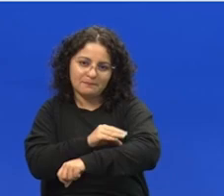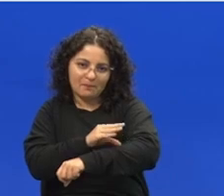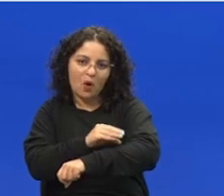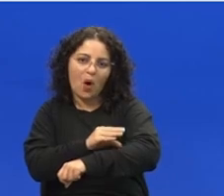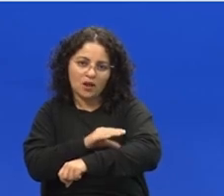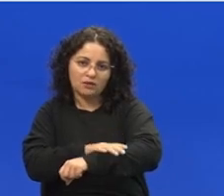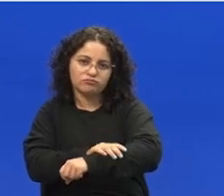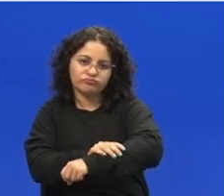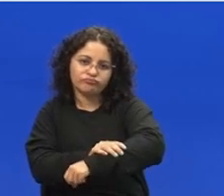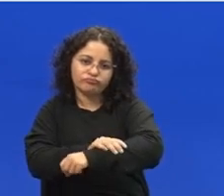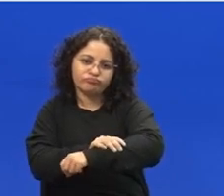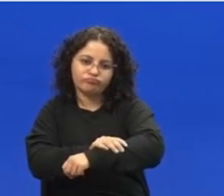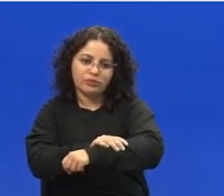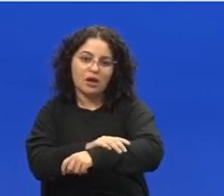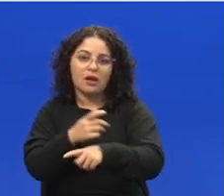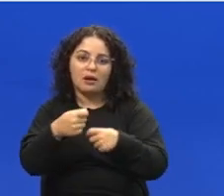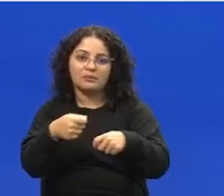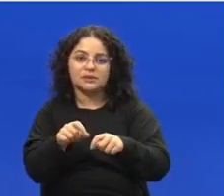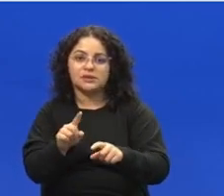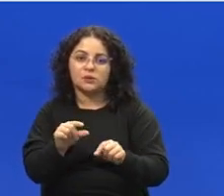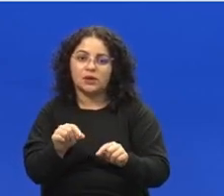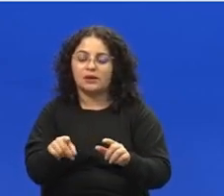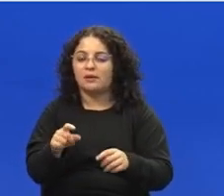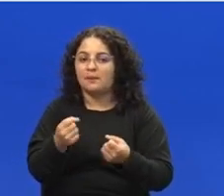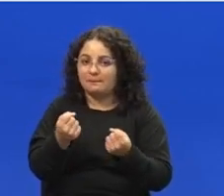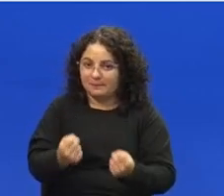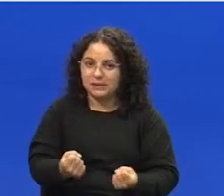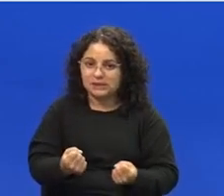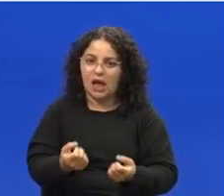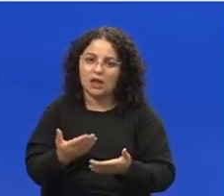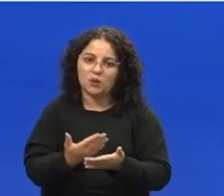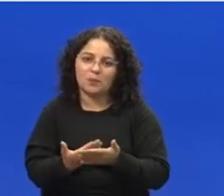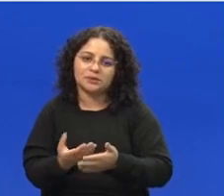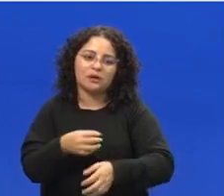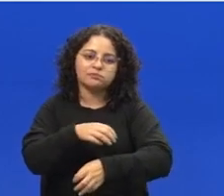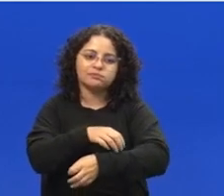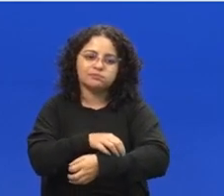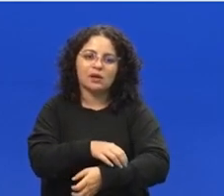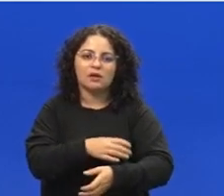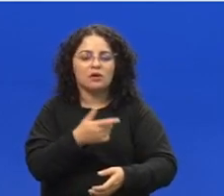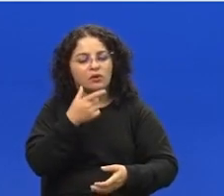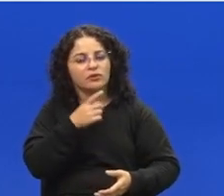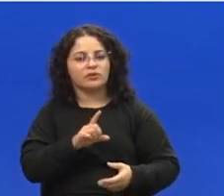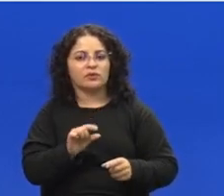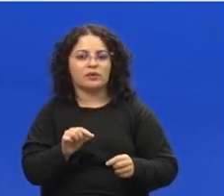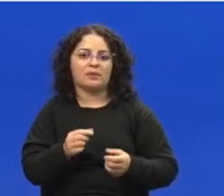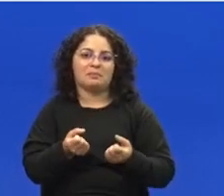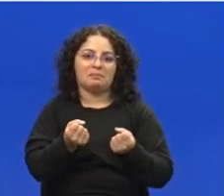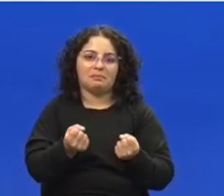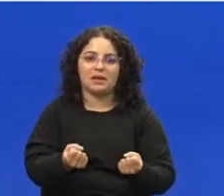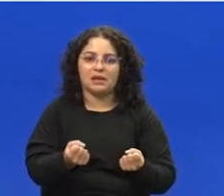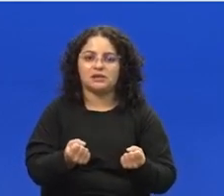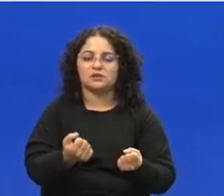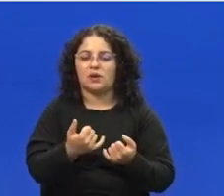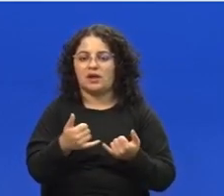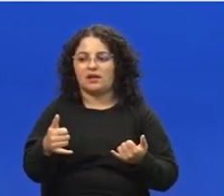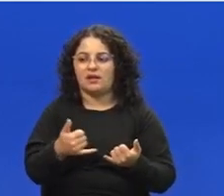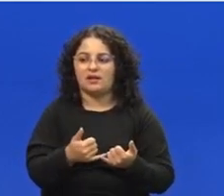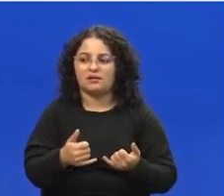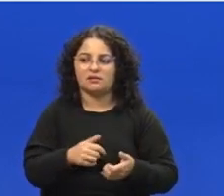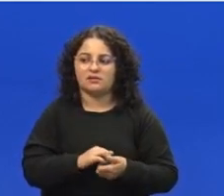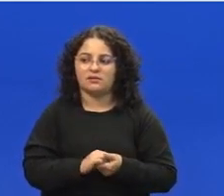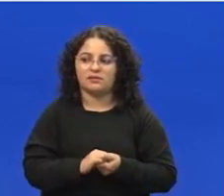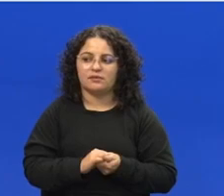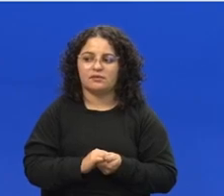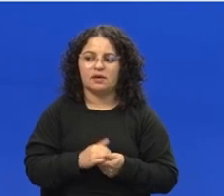formado, eu preciso, então, começar a colocar carga no membro para que eu estimule o efeito piezoelétrico e esse efeito